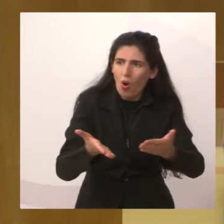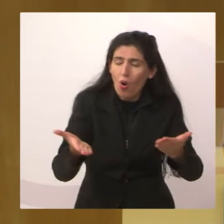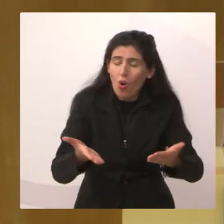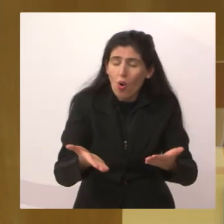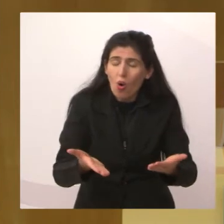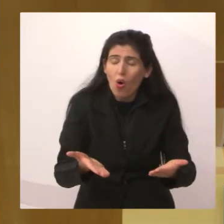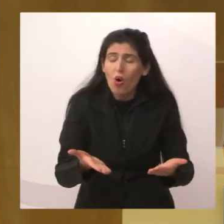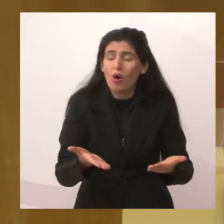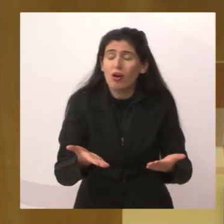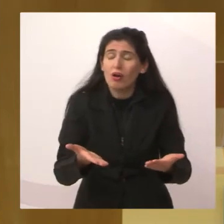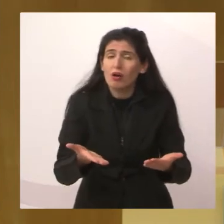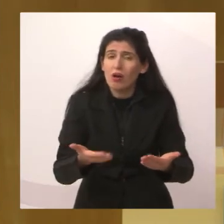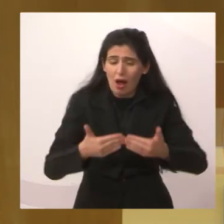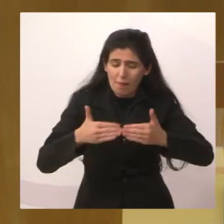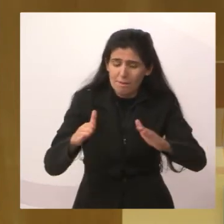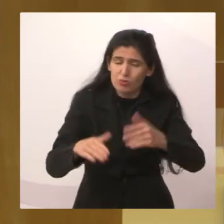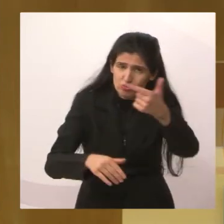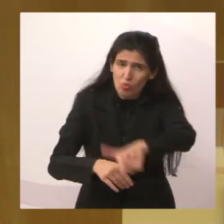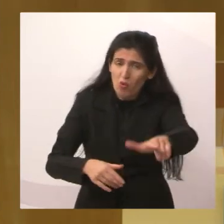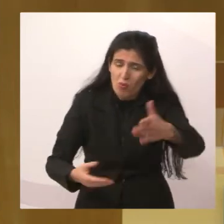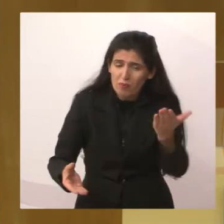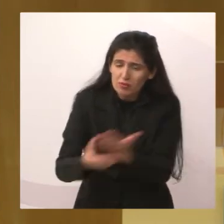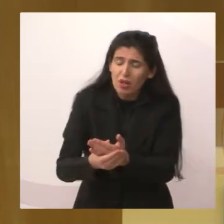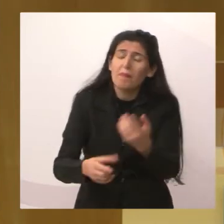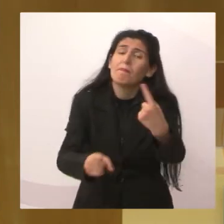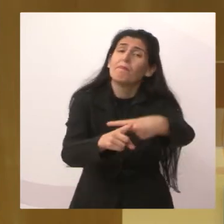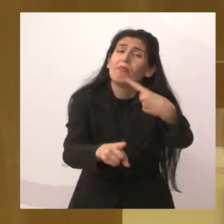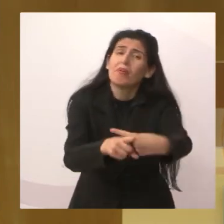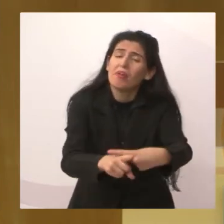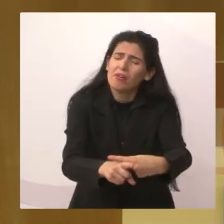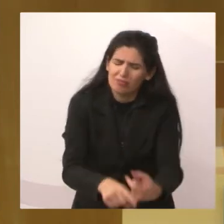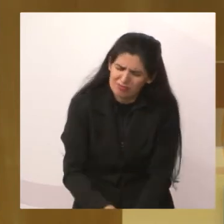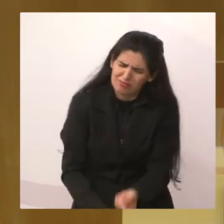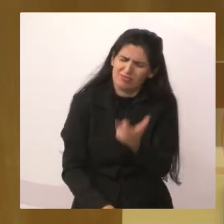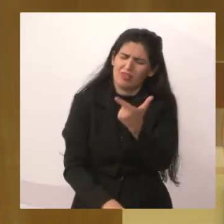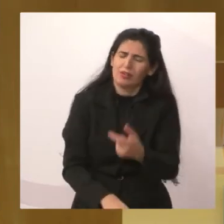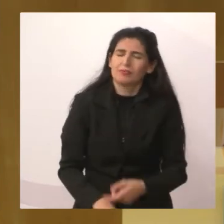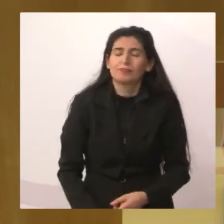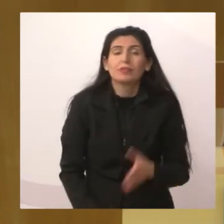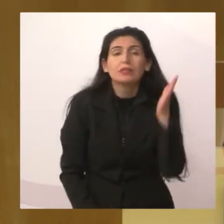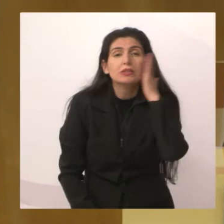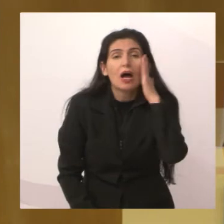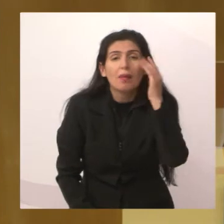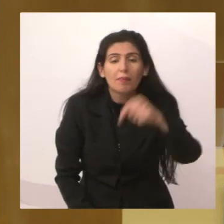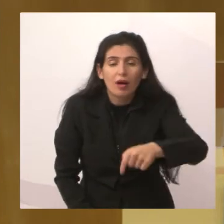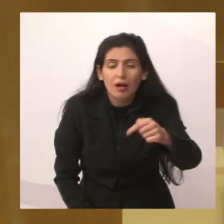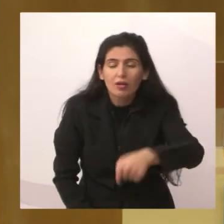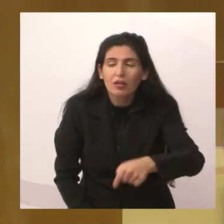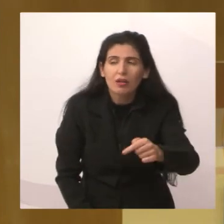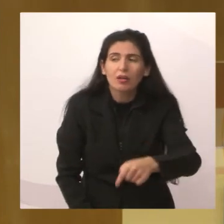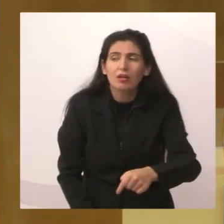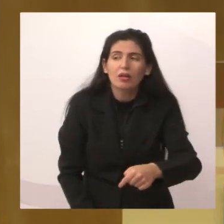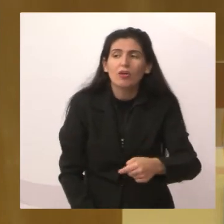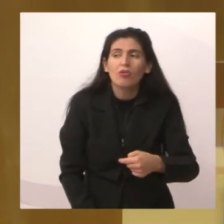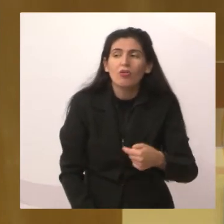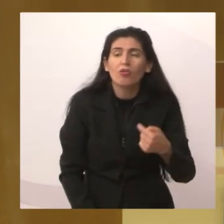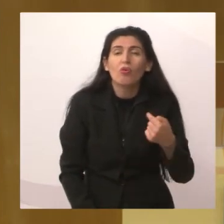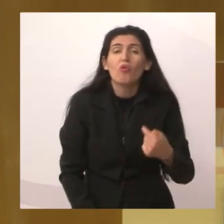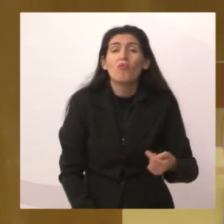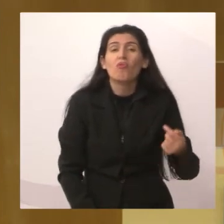mais. E você sabia que aqui nessa casa, que coloca o povo, os vereadores aqui, o